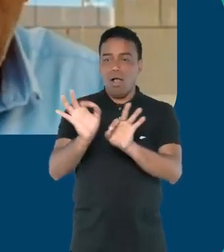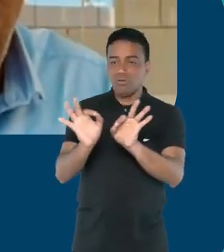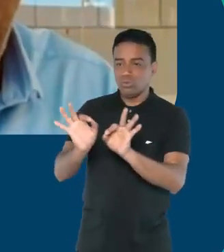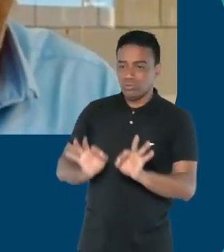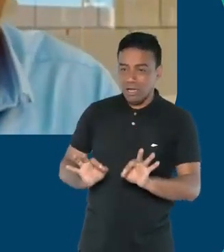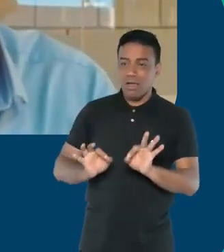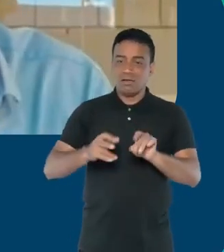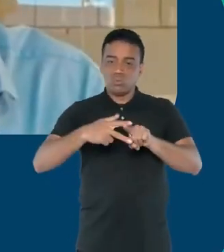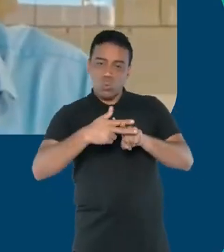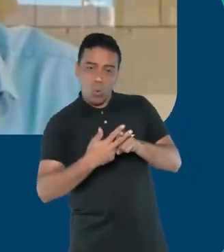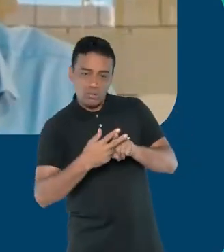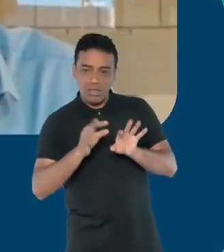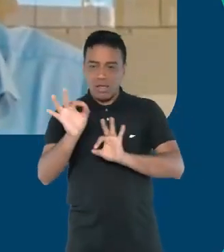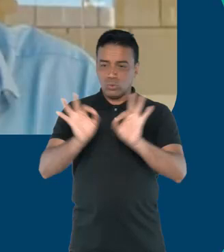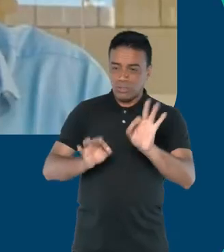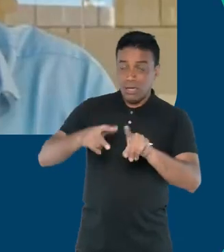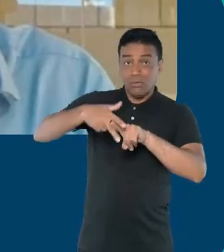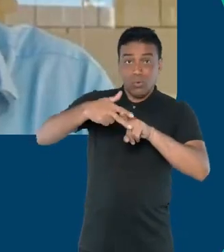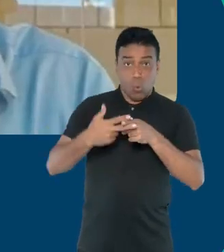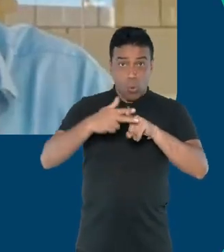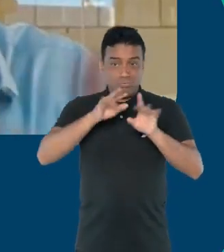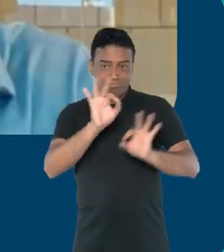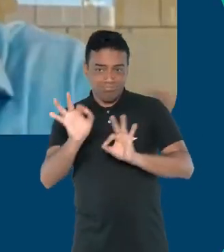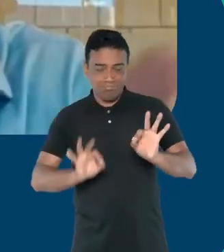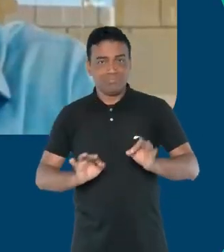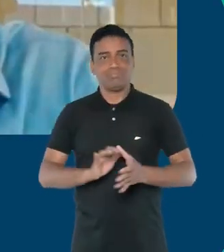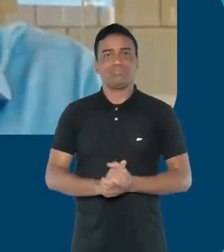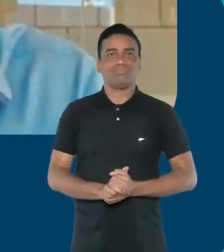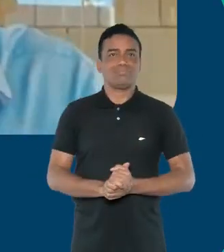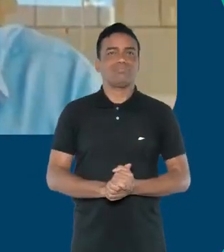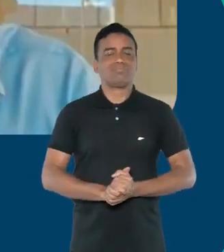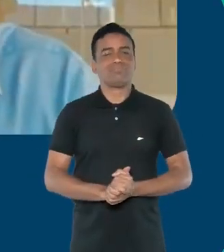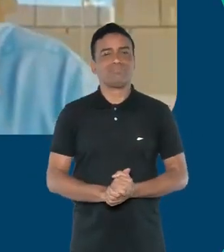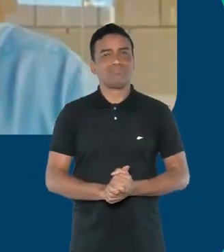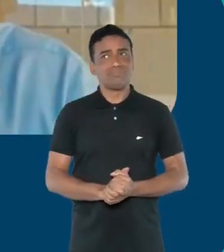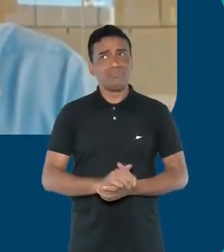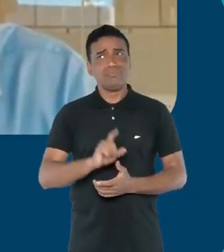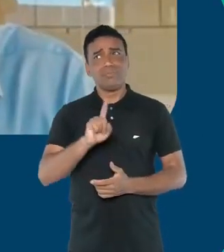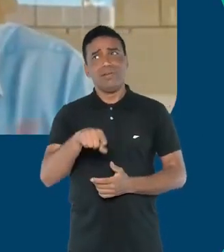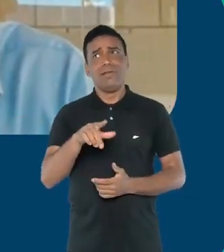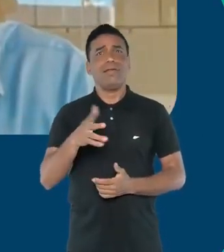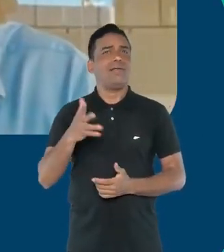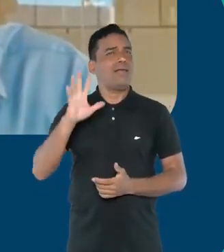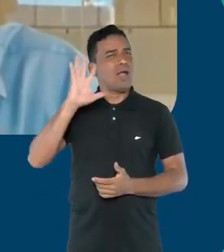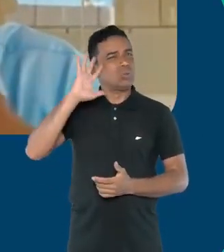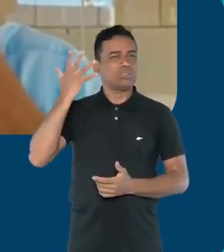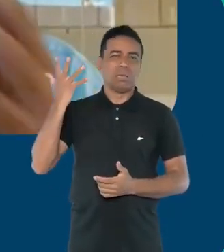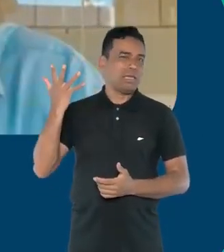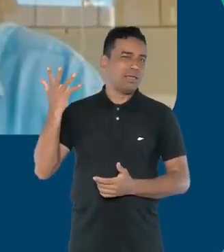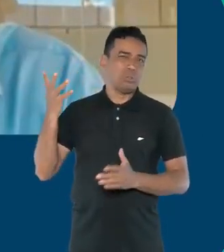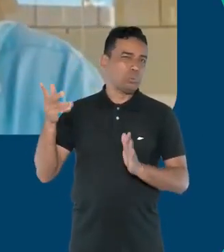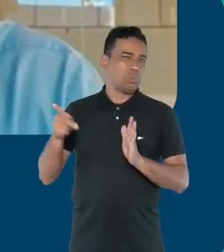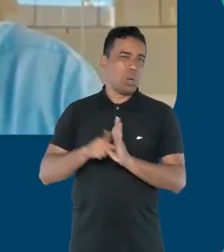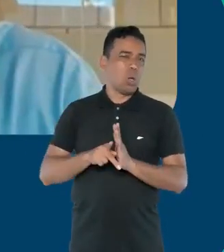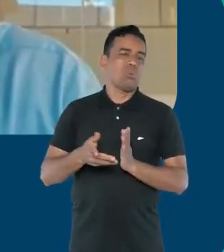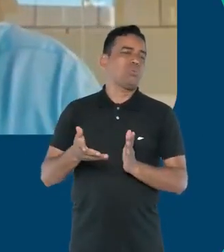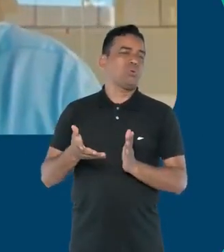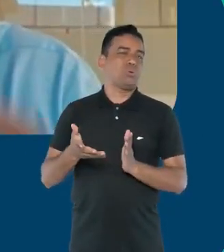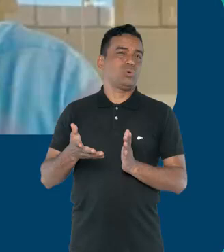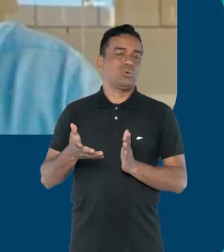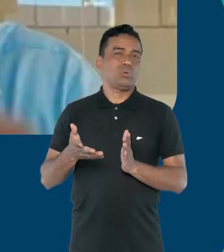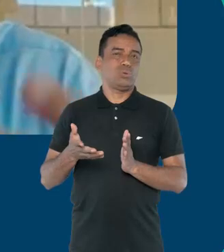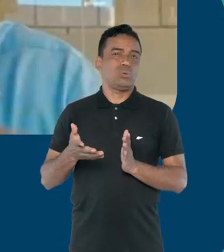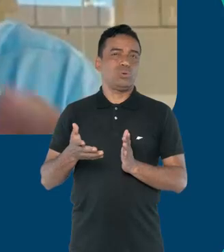É o caso, por exemplo, que é até um clássico, né? De certa forma,